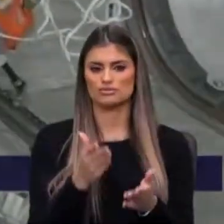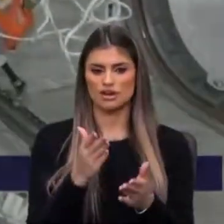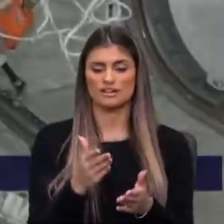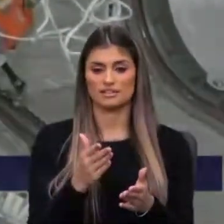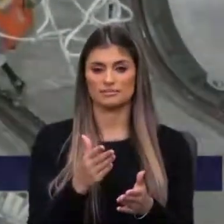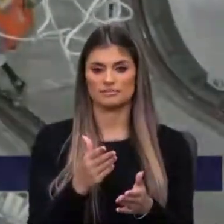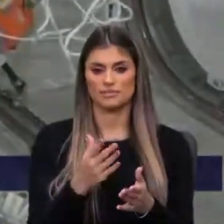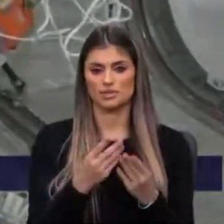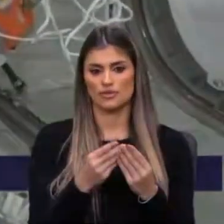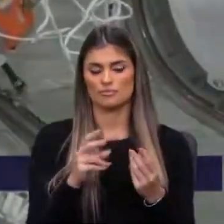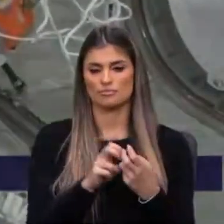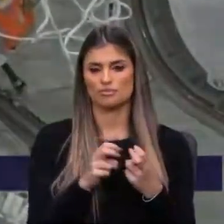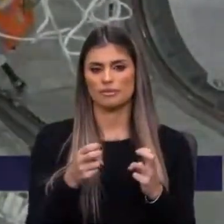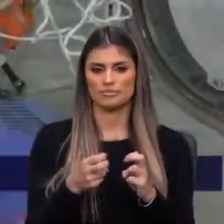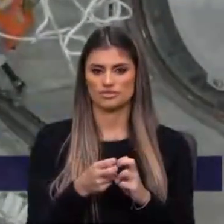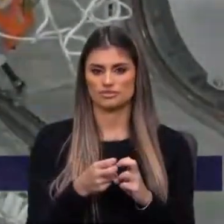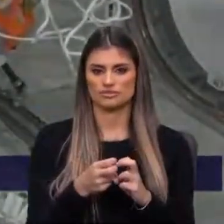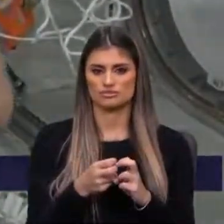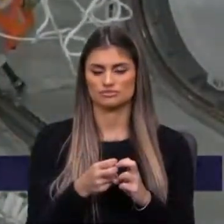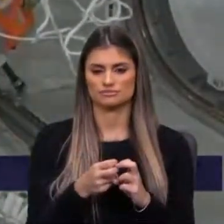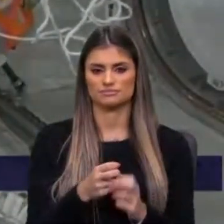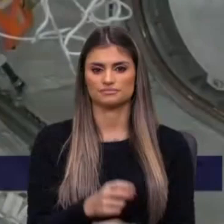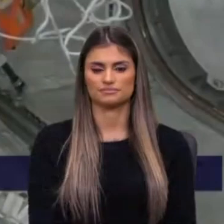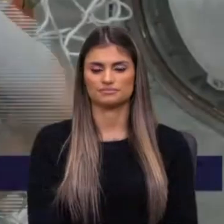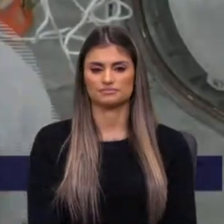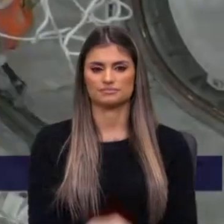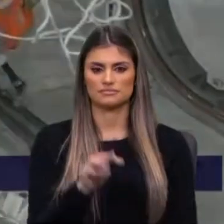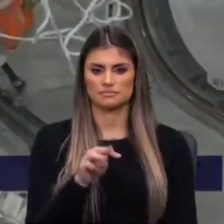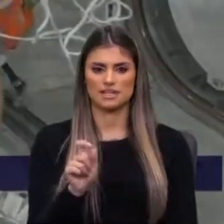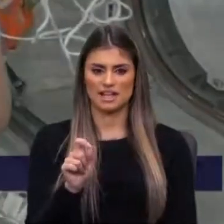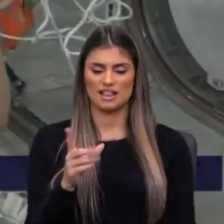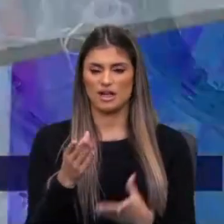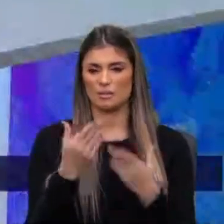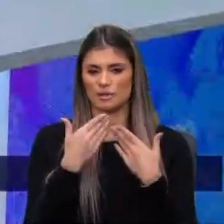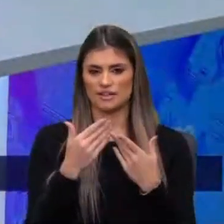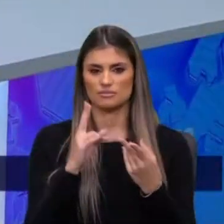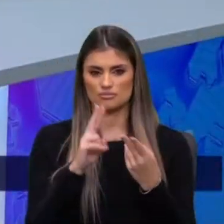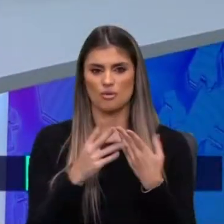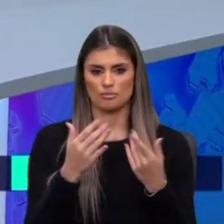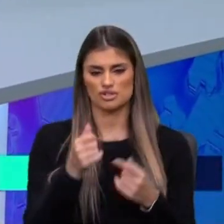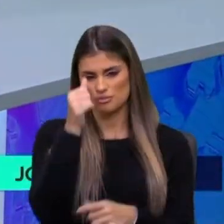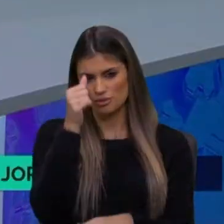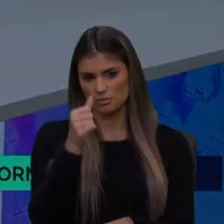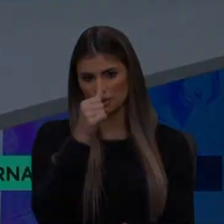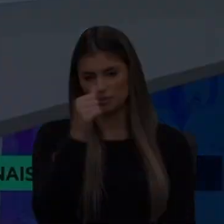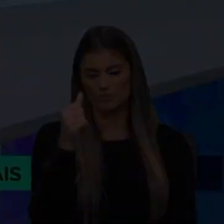a resolver problemas no nosso planeta. Muito bem, Miguel. Obrigada e até Obrigado. ao próximo domingo.